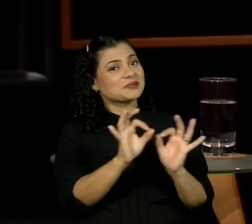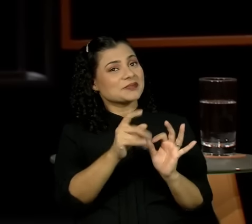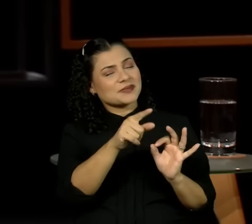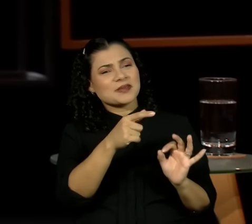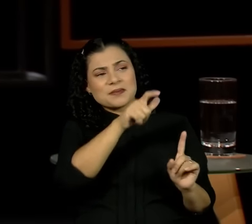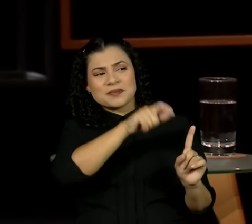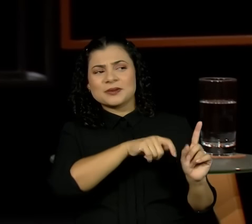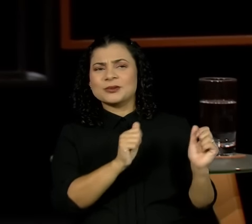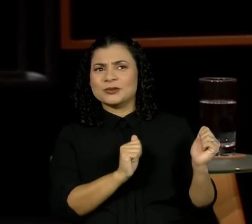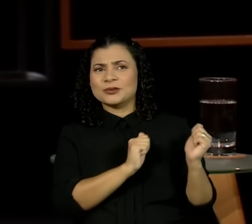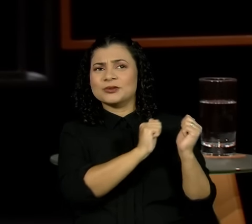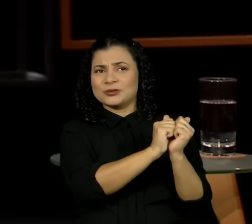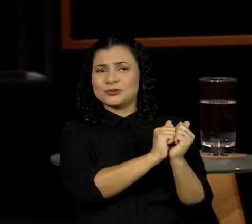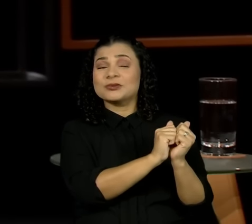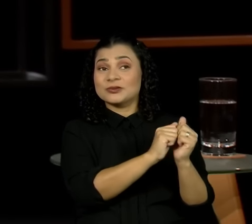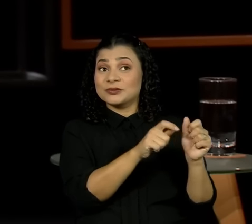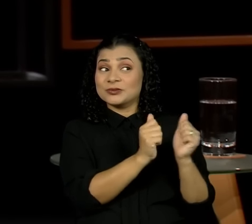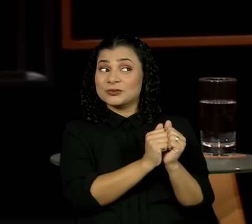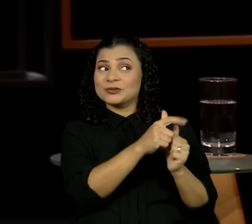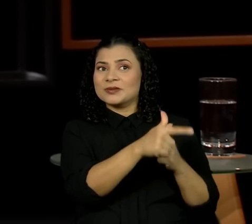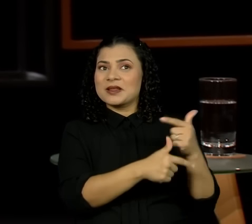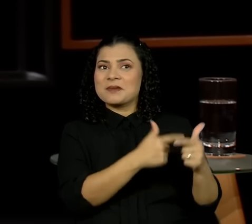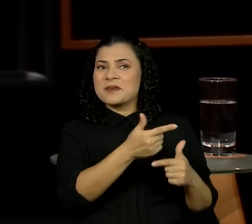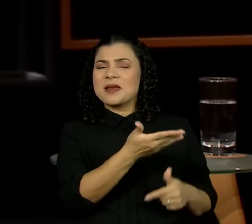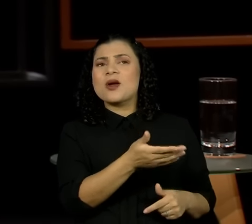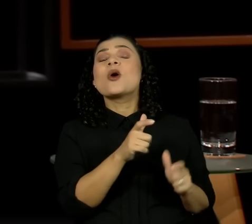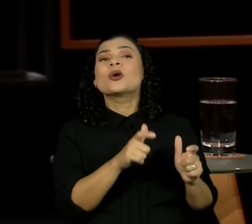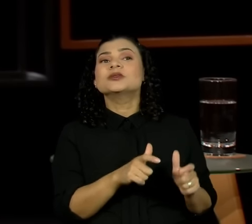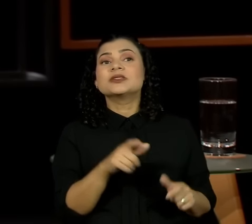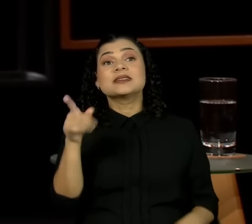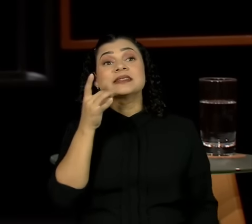que esteve em cena com você lá em